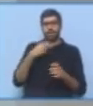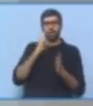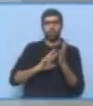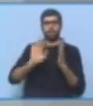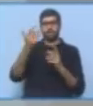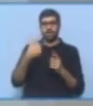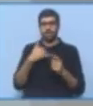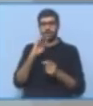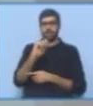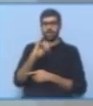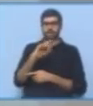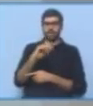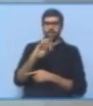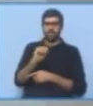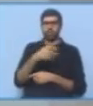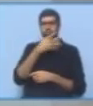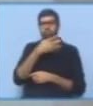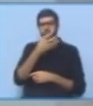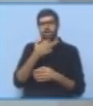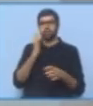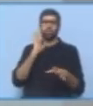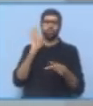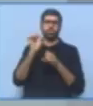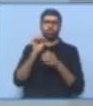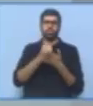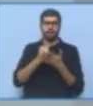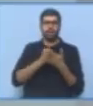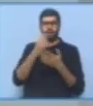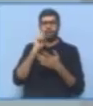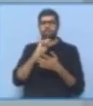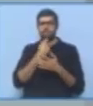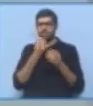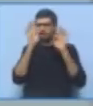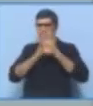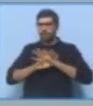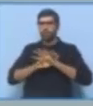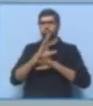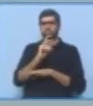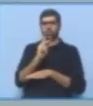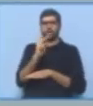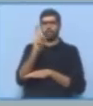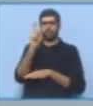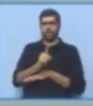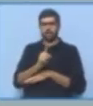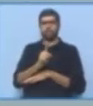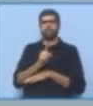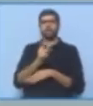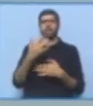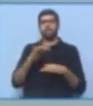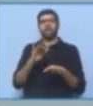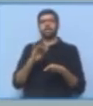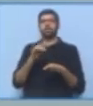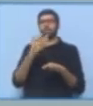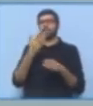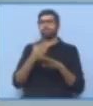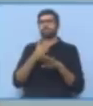Isaías, Frei José Nunes nos fala aí daquele servo misterioso, não é? O tal servo de Javé, mas que de alguma forma parece